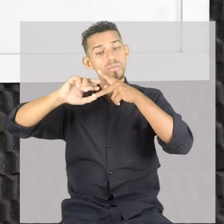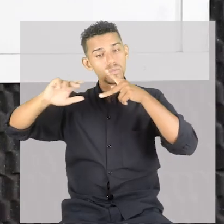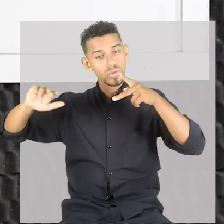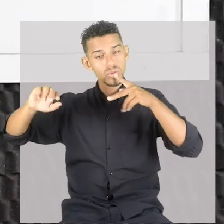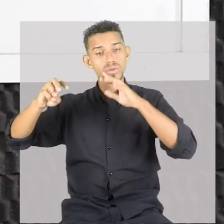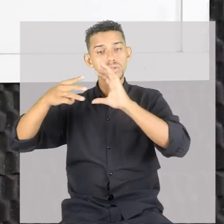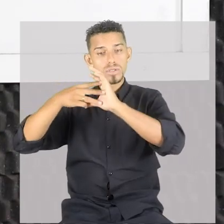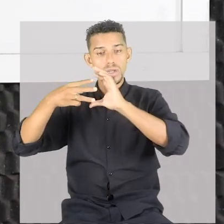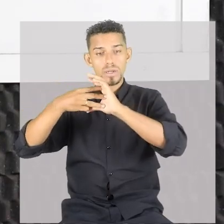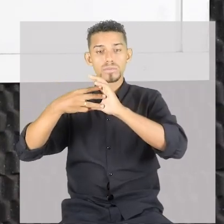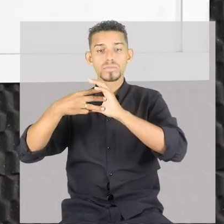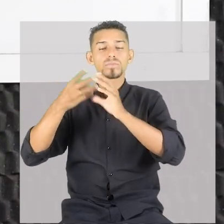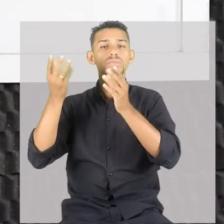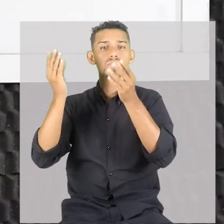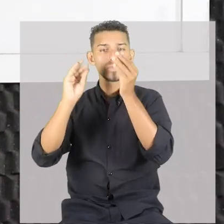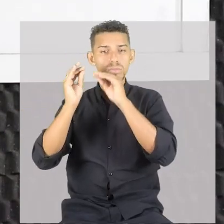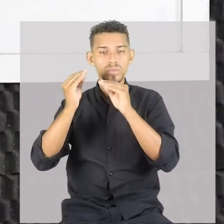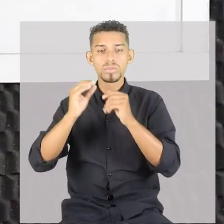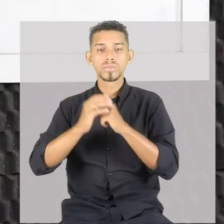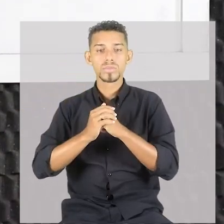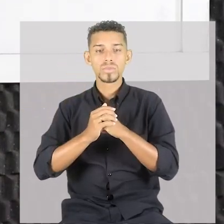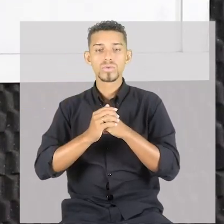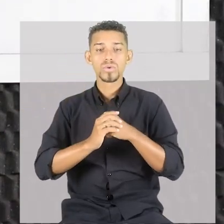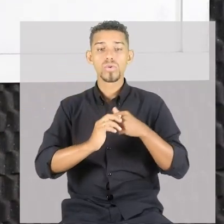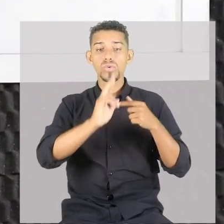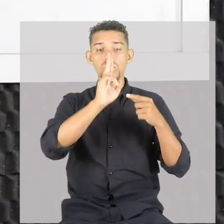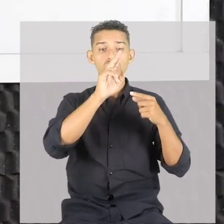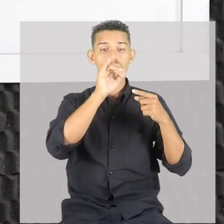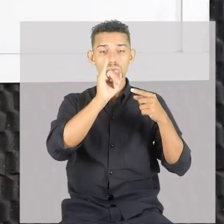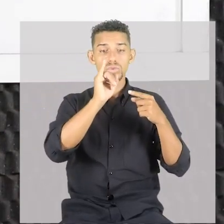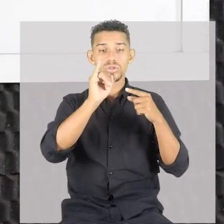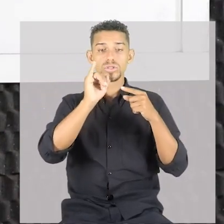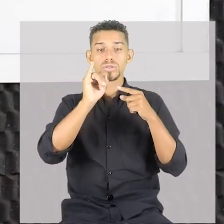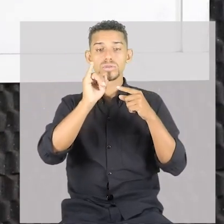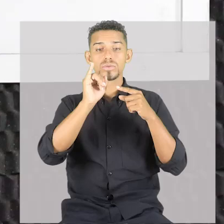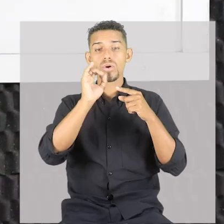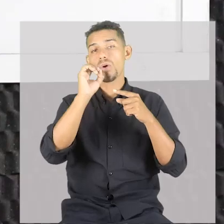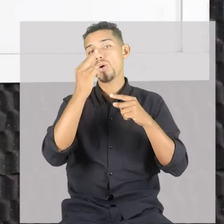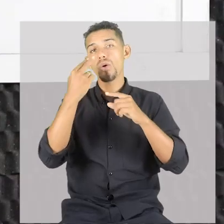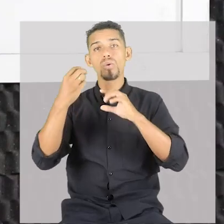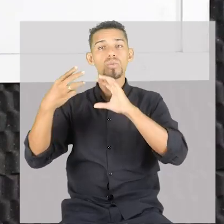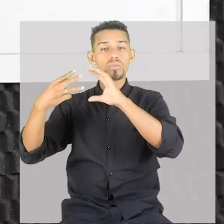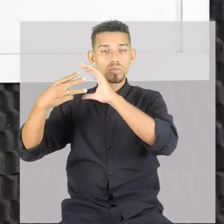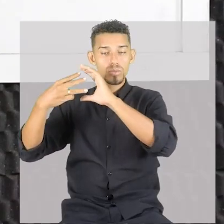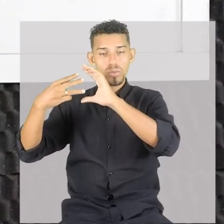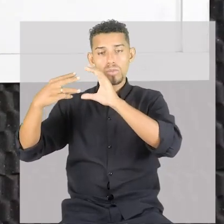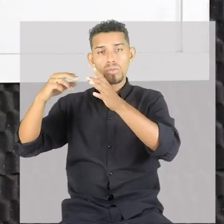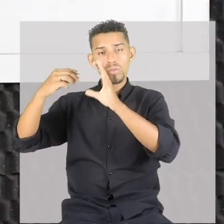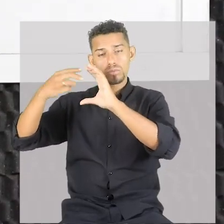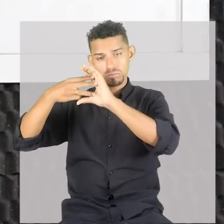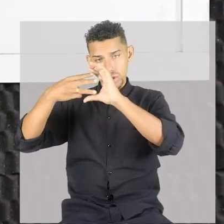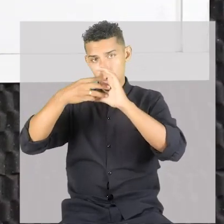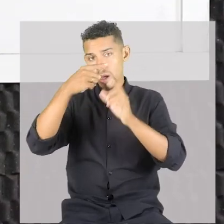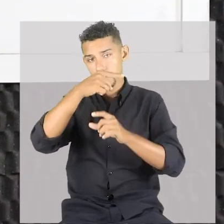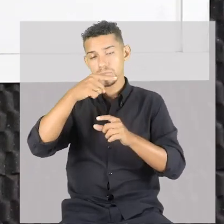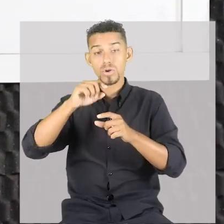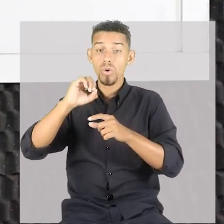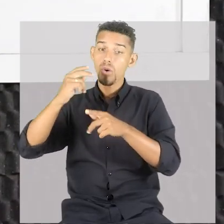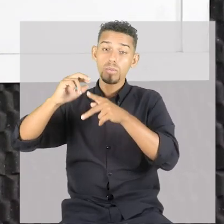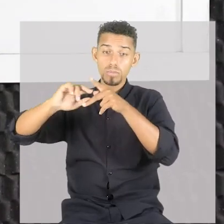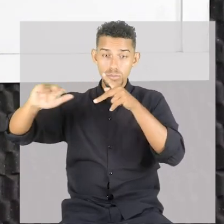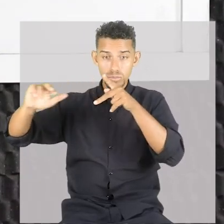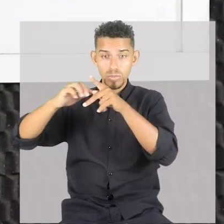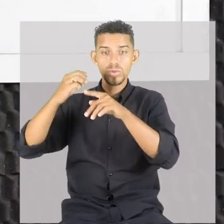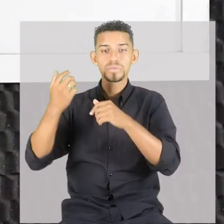pluricelulares, tá? Então coloca aqui comigo, ó, uni ou pluri, tá? Tá completando aí também o